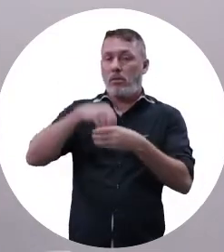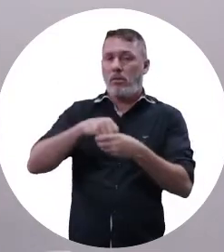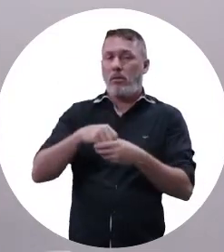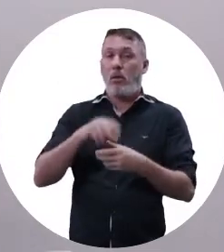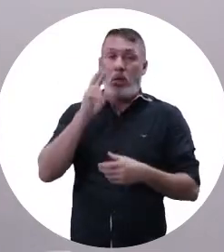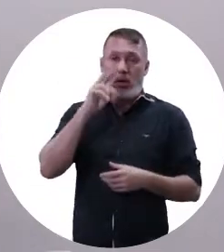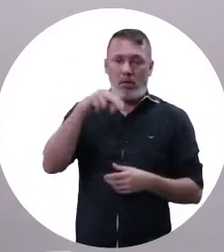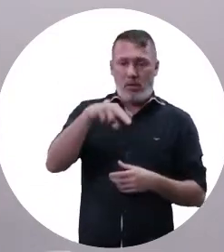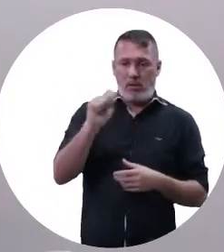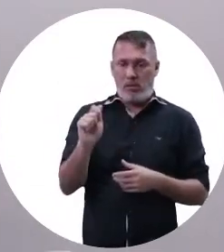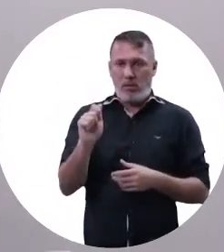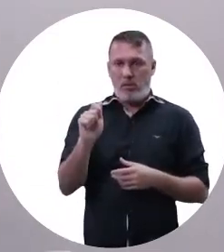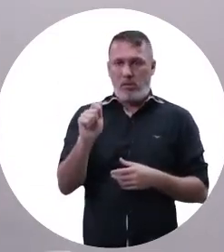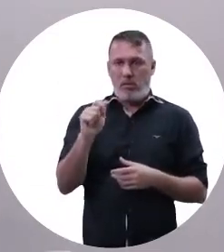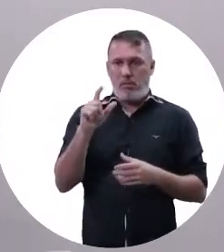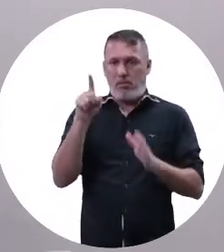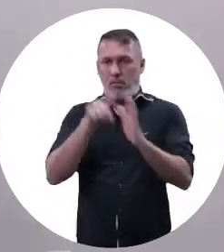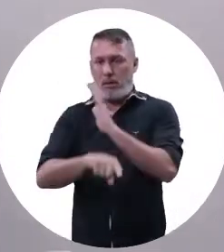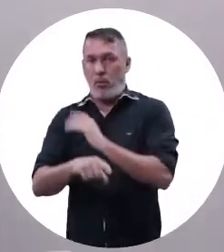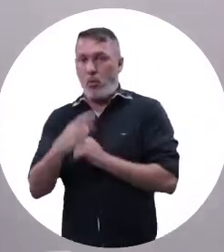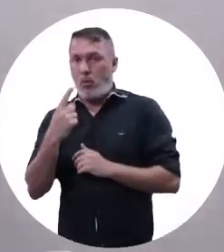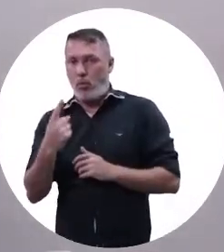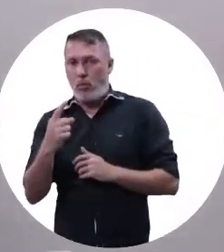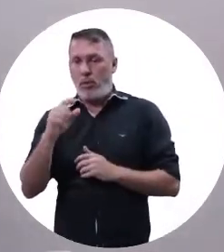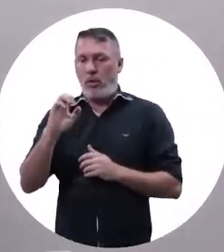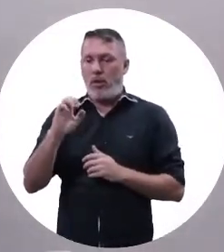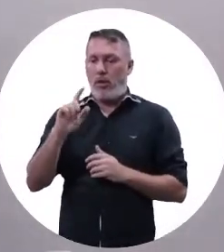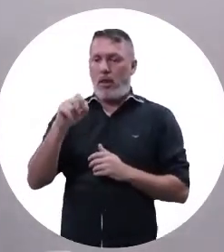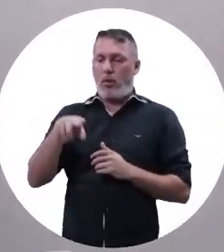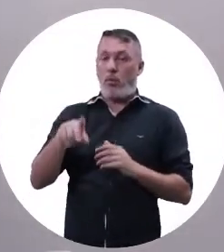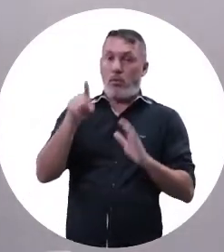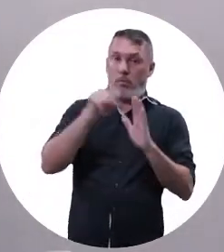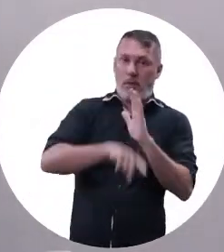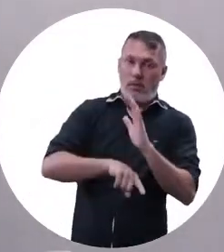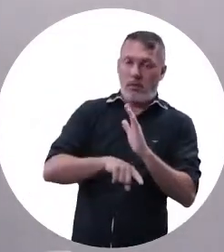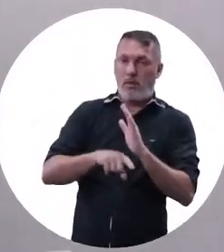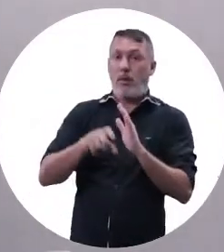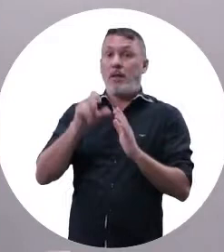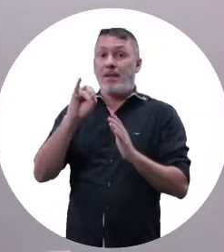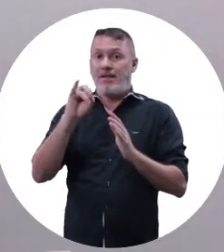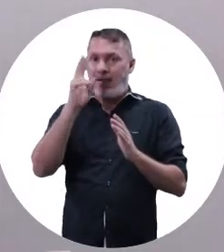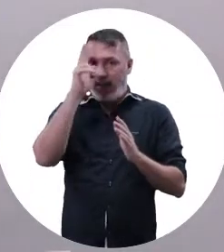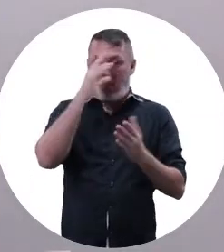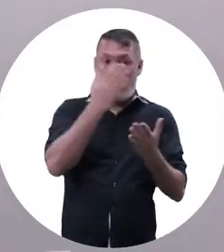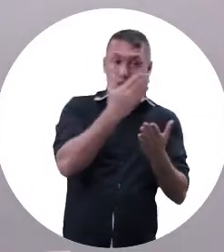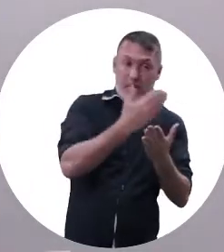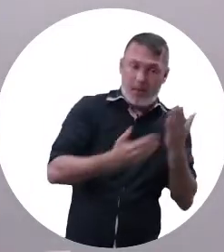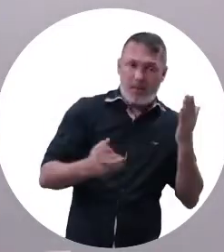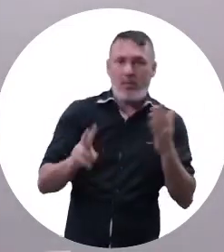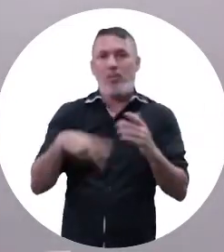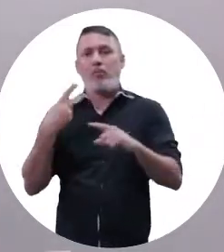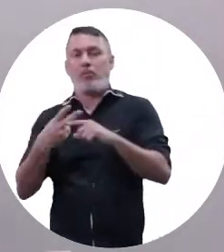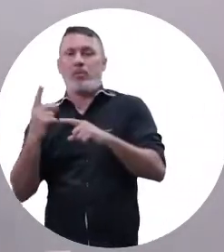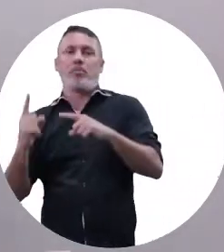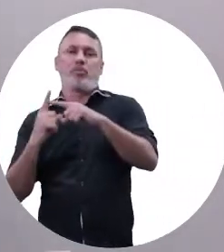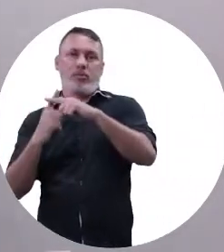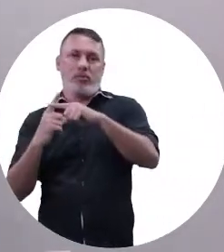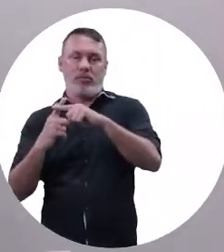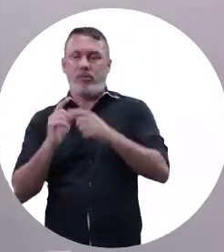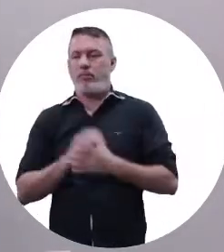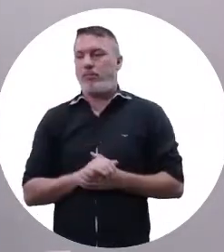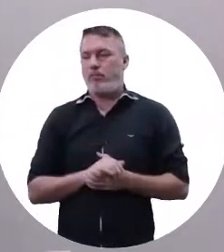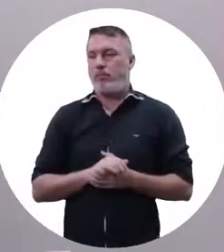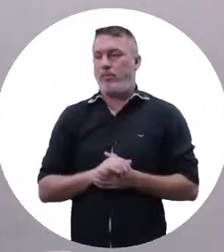Na. Na perdeu um elétron, se eu perco carga negativa, eu fico positivo. Então, Na+,